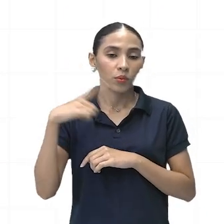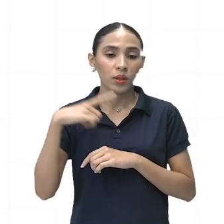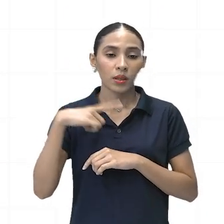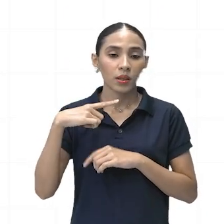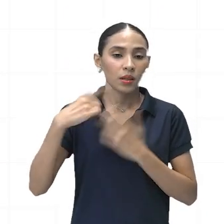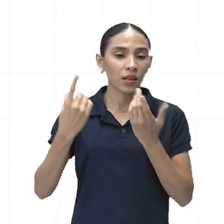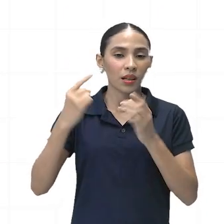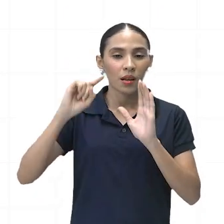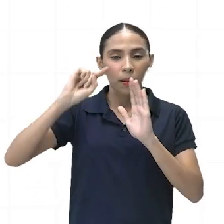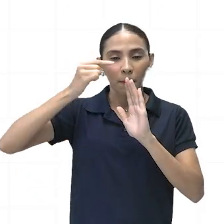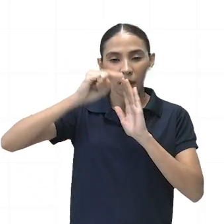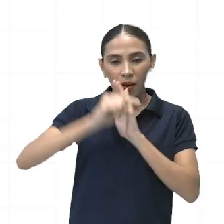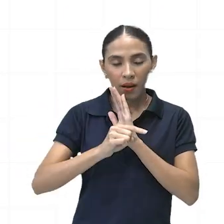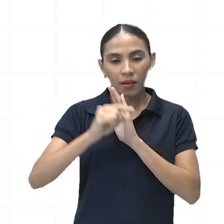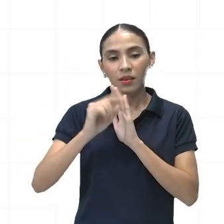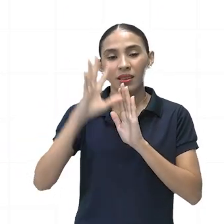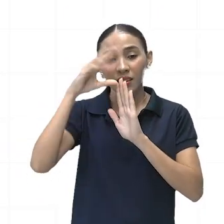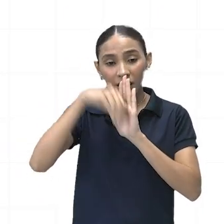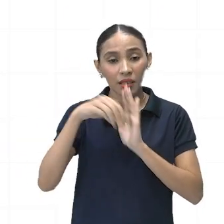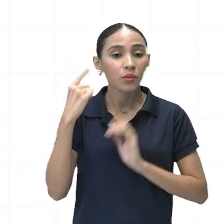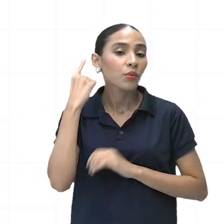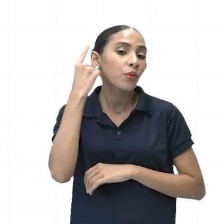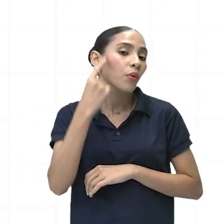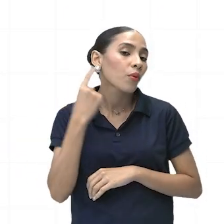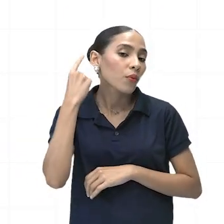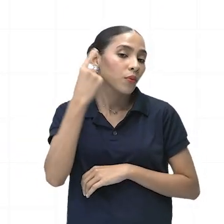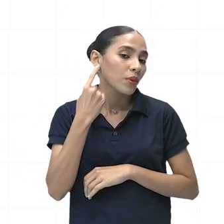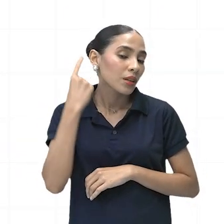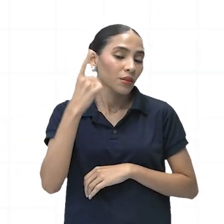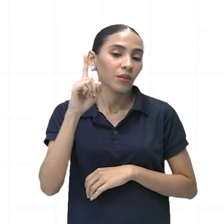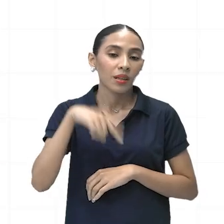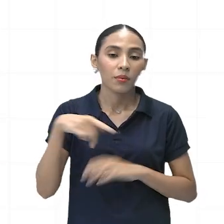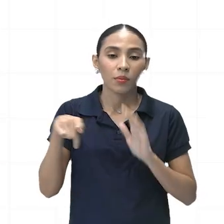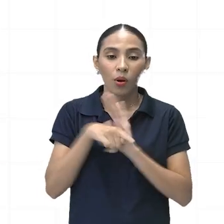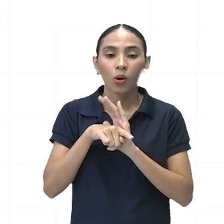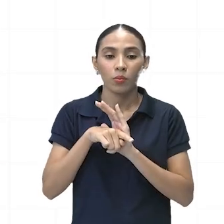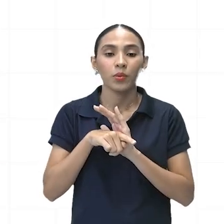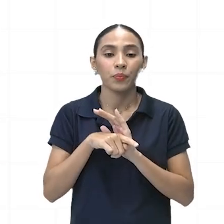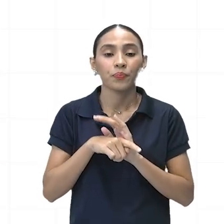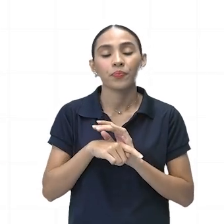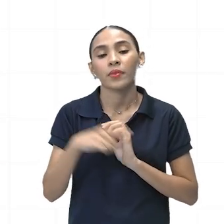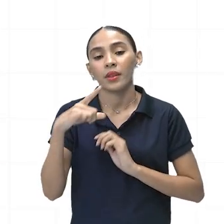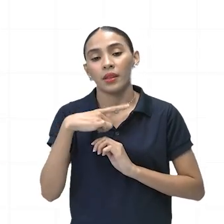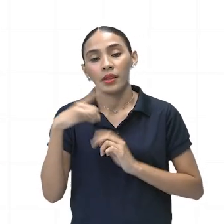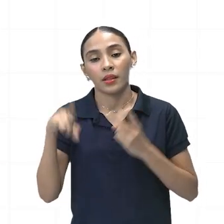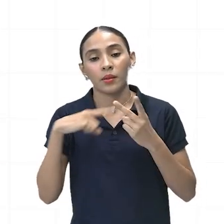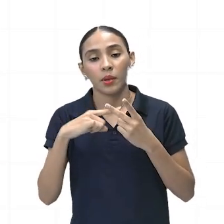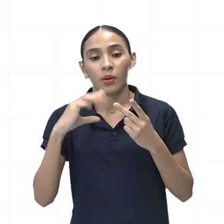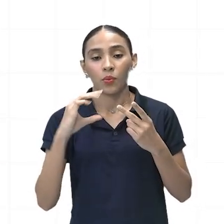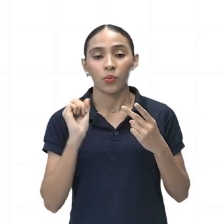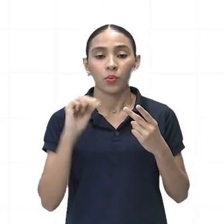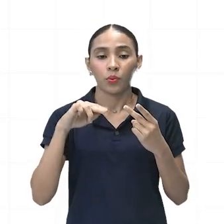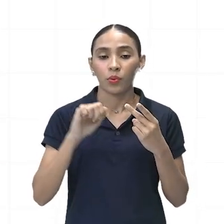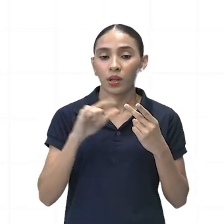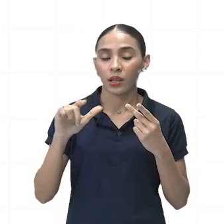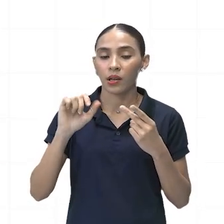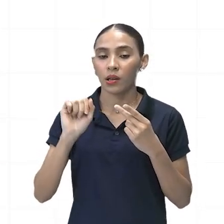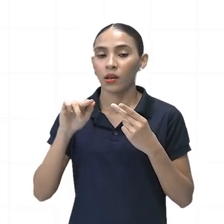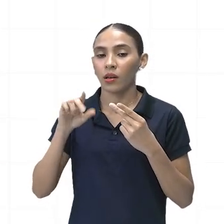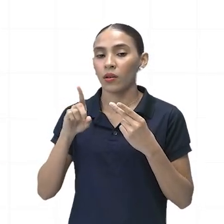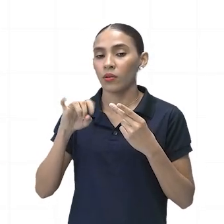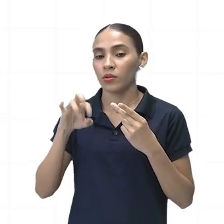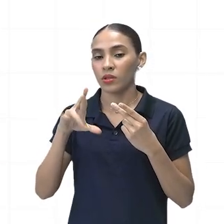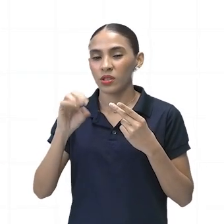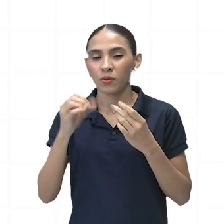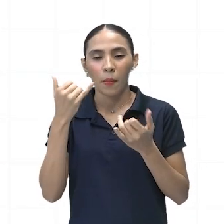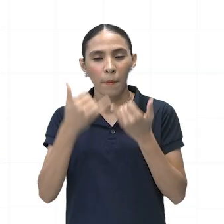interior do ouvido. Então, depois do pavilhão auricular, que faz parte do ouvido externo, nós temos então o canal auditivo, que nada mais é do